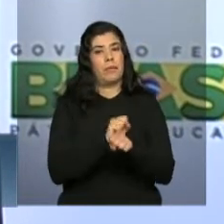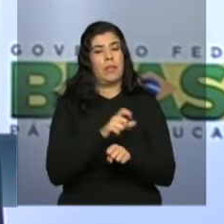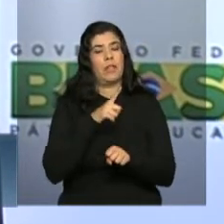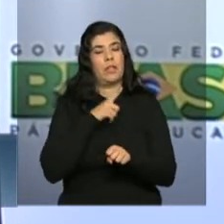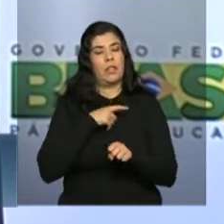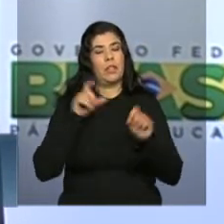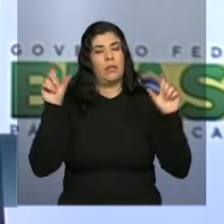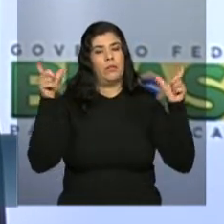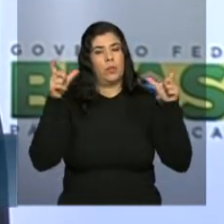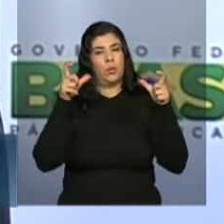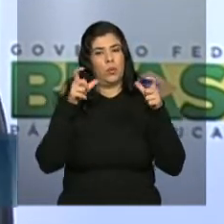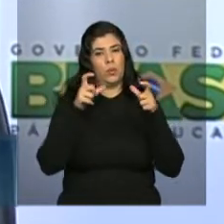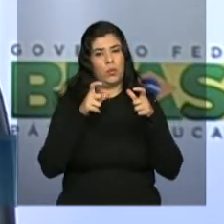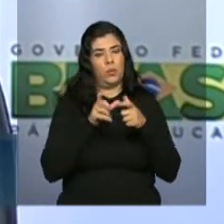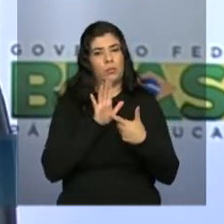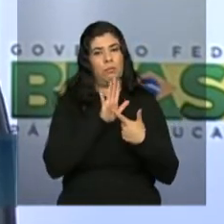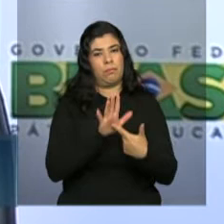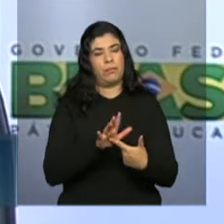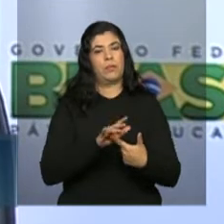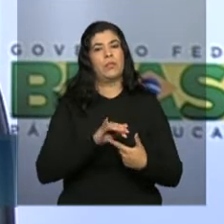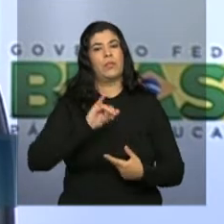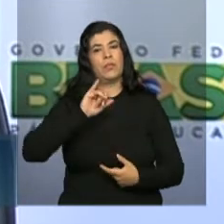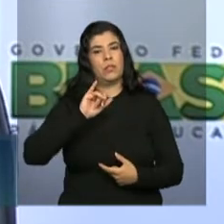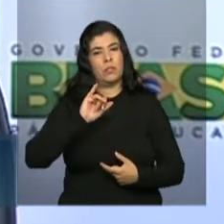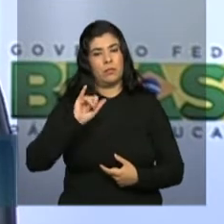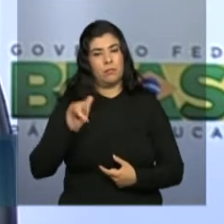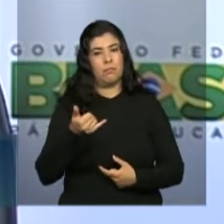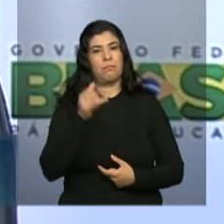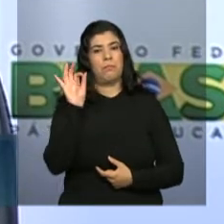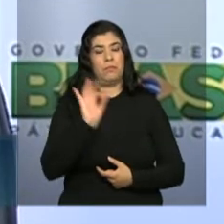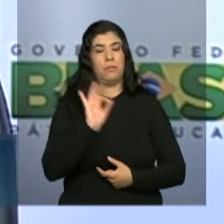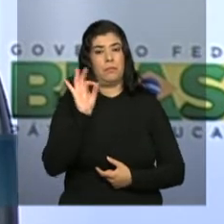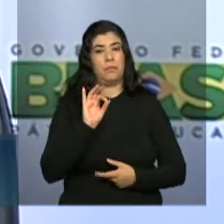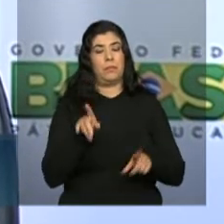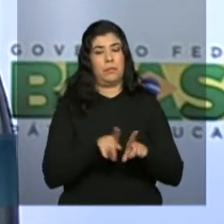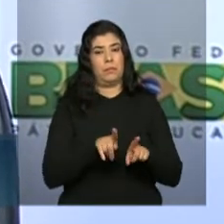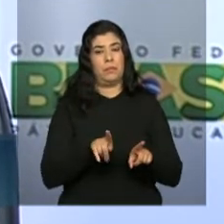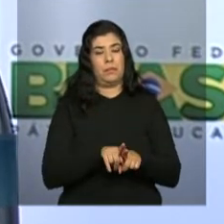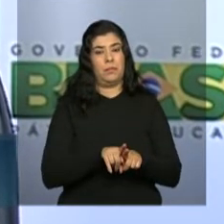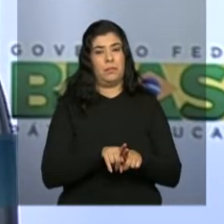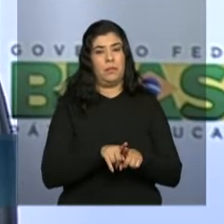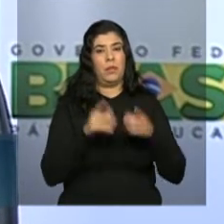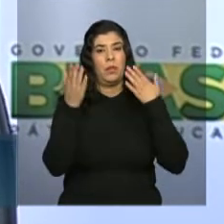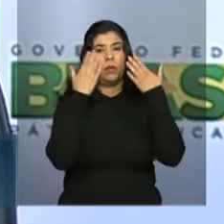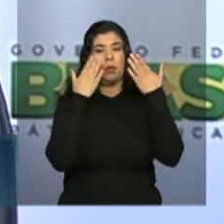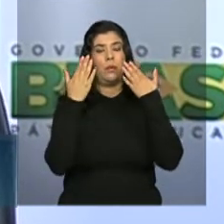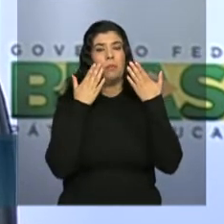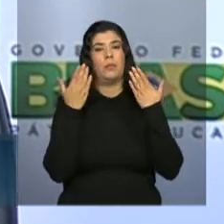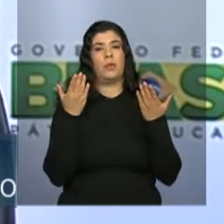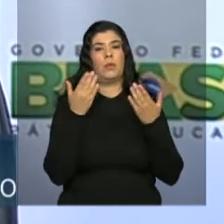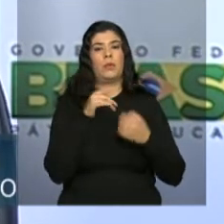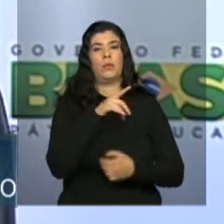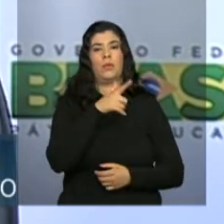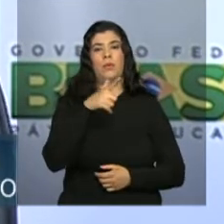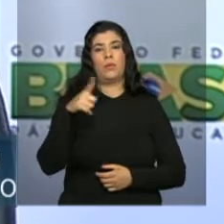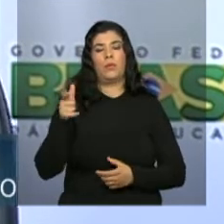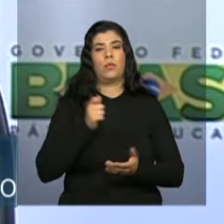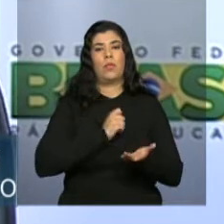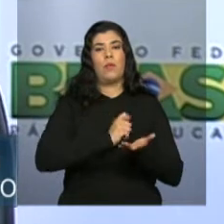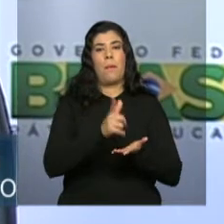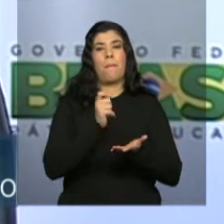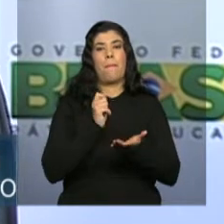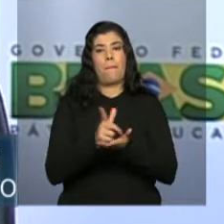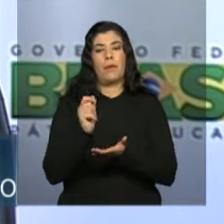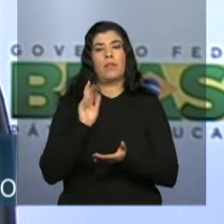impacto bastante expressivo de redução em relação à aos